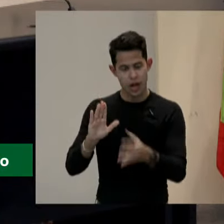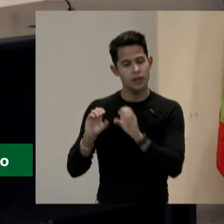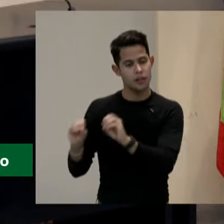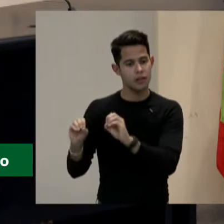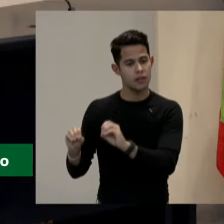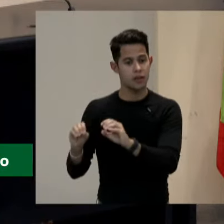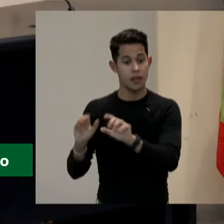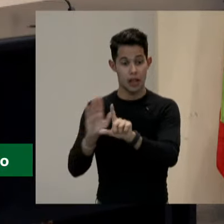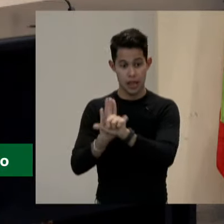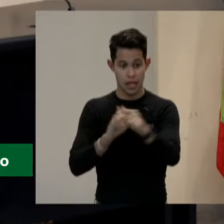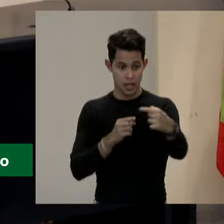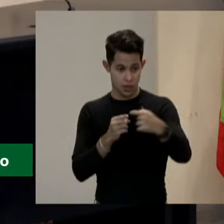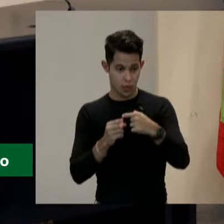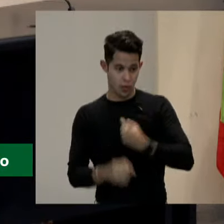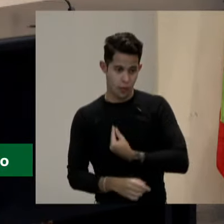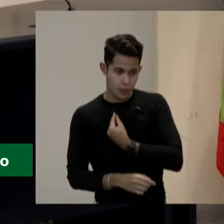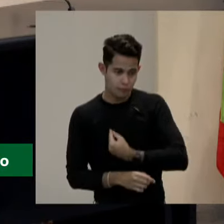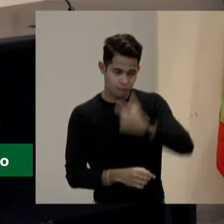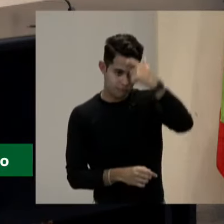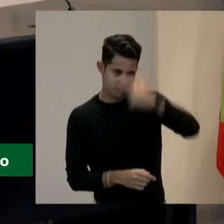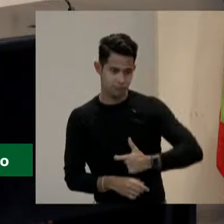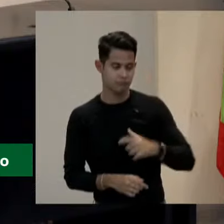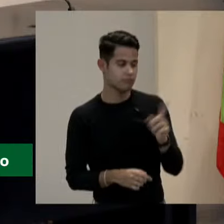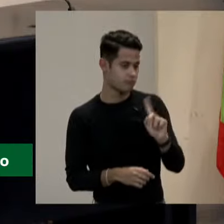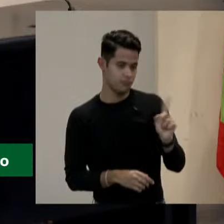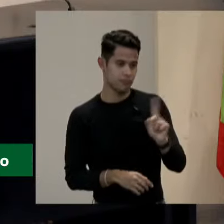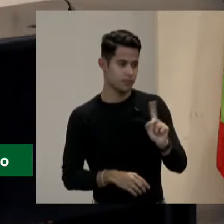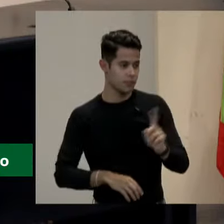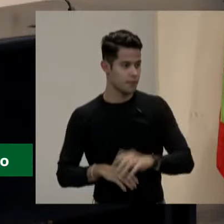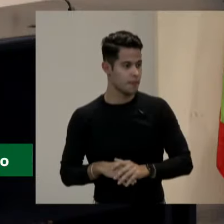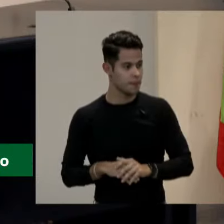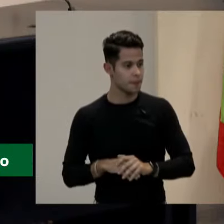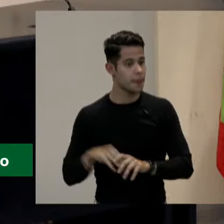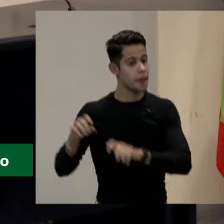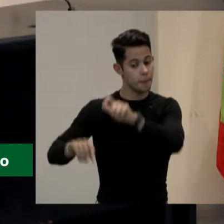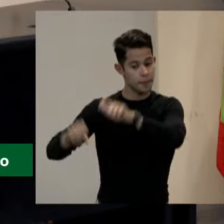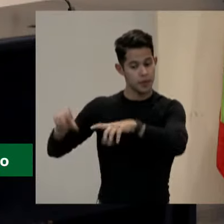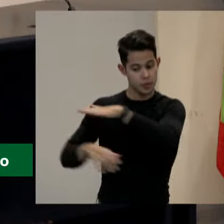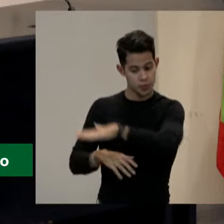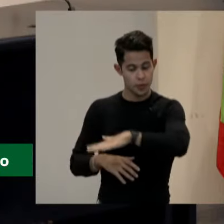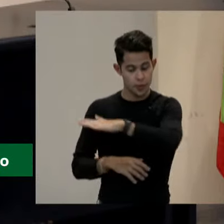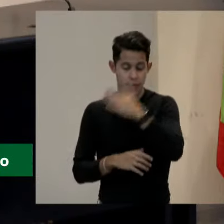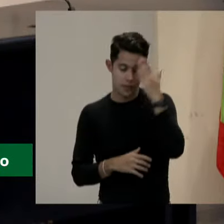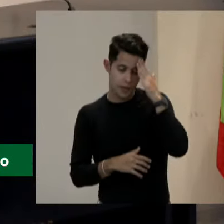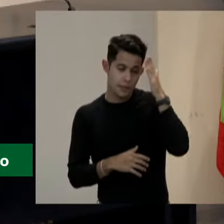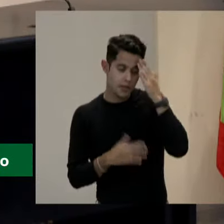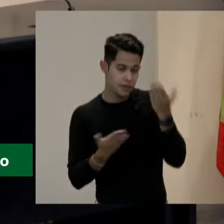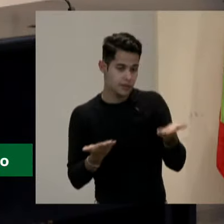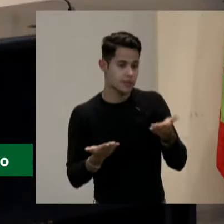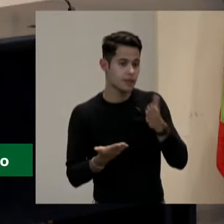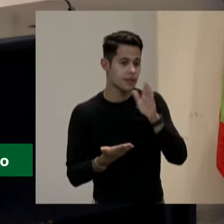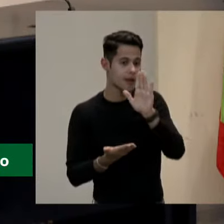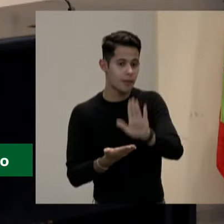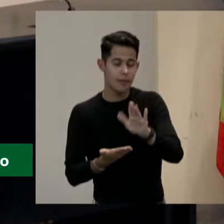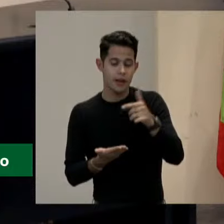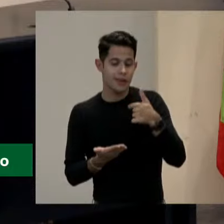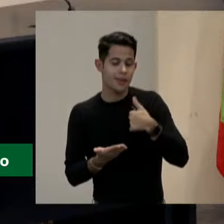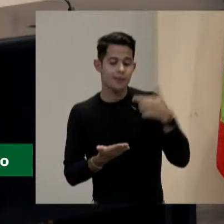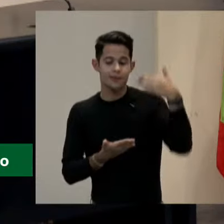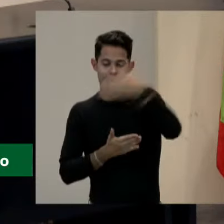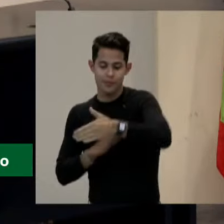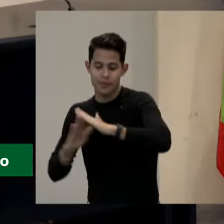Não. Não. As pessoas sabiam? Sabiam. E como eu não era aceito na escola,